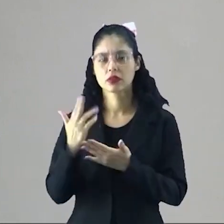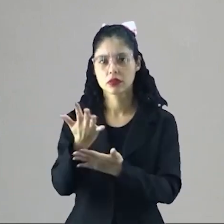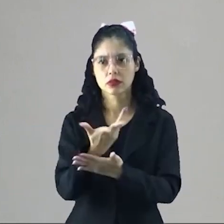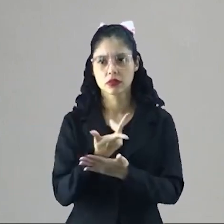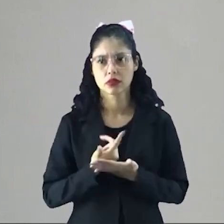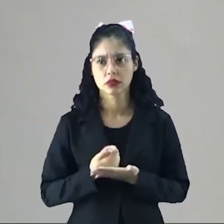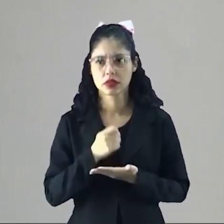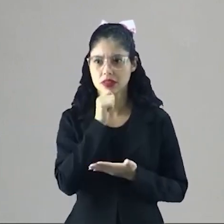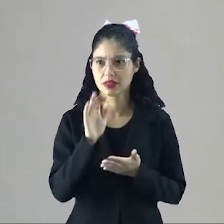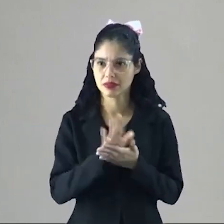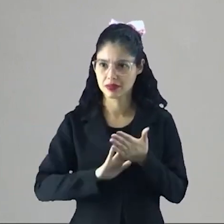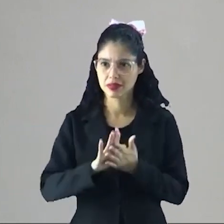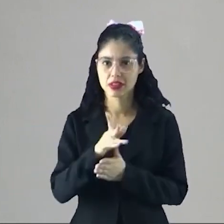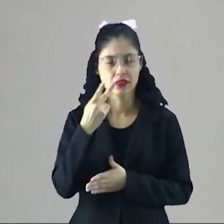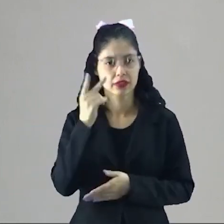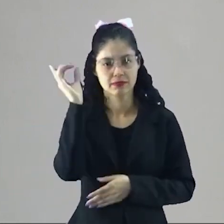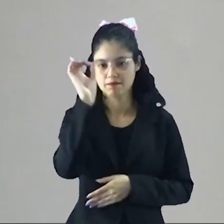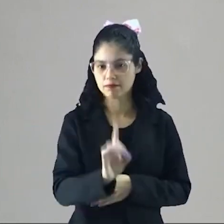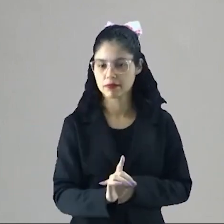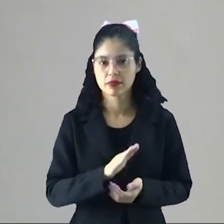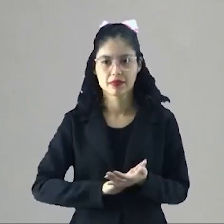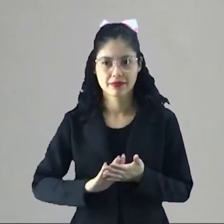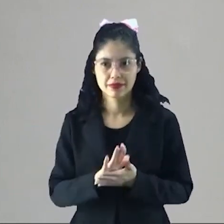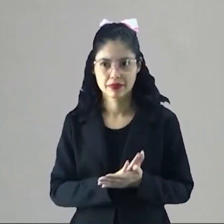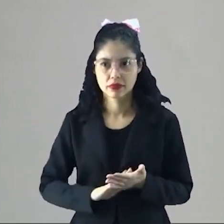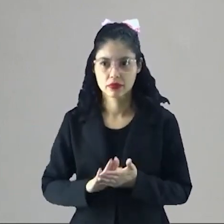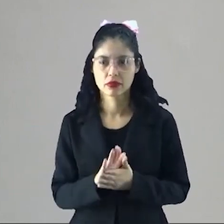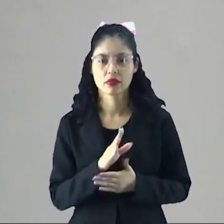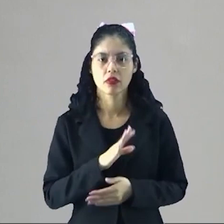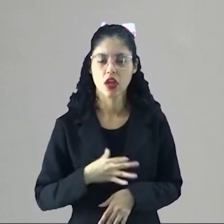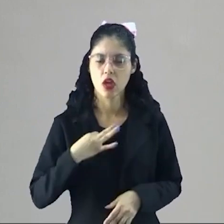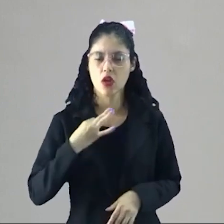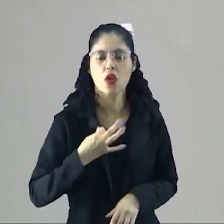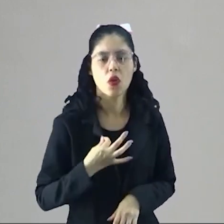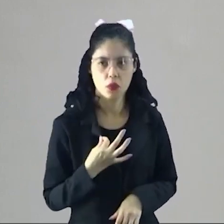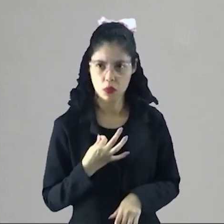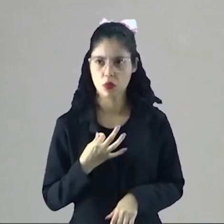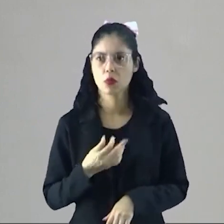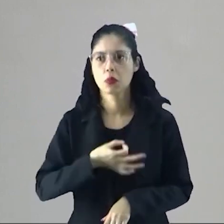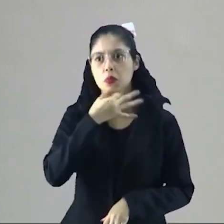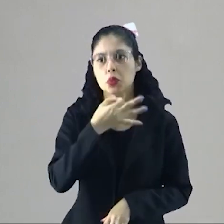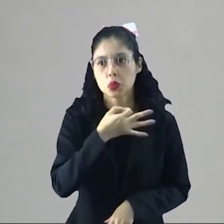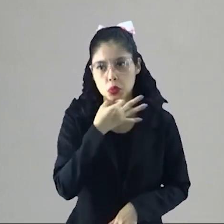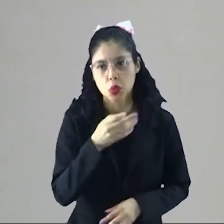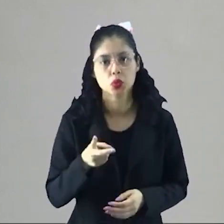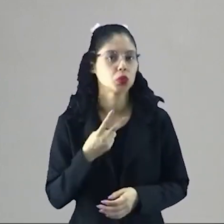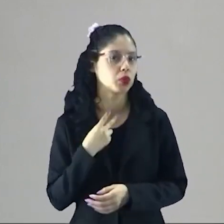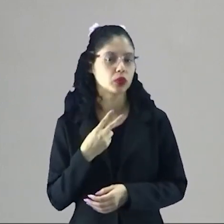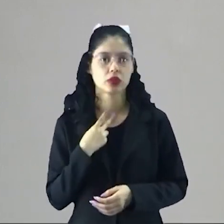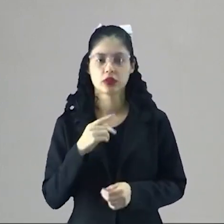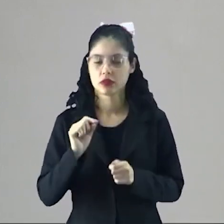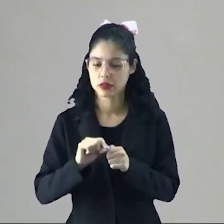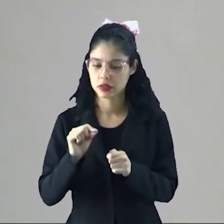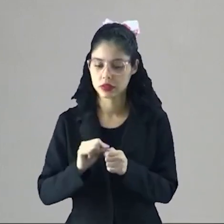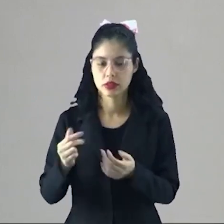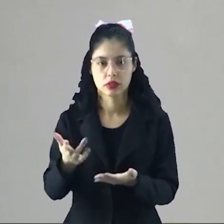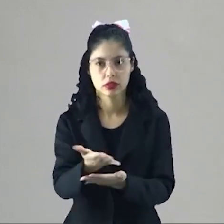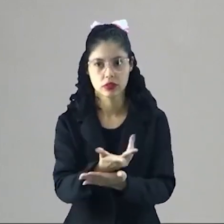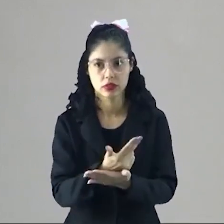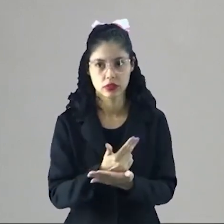artistas não tinham direito de falar, de colocar seus posicionamentos. Eles tinham que fazer uma